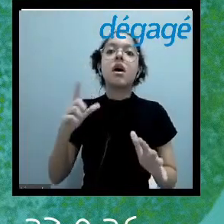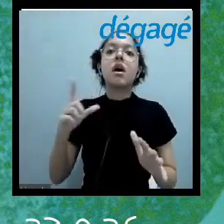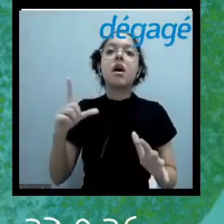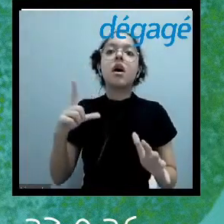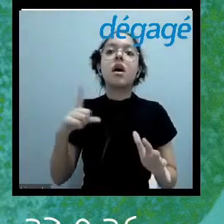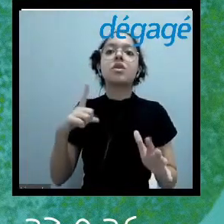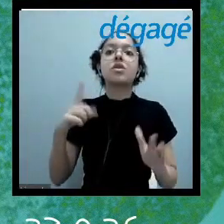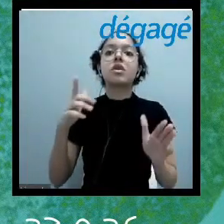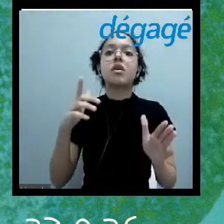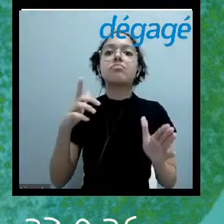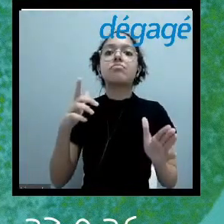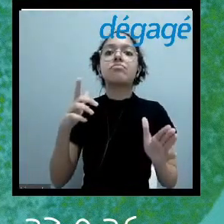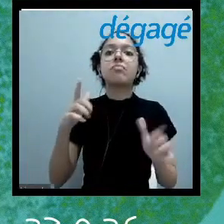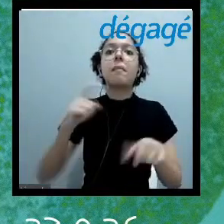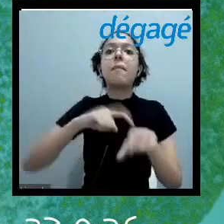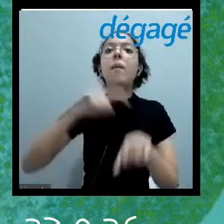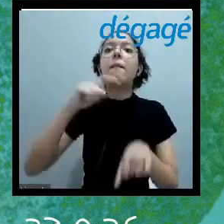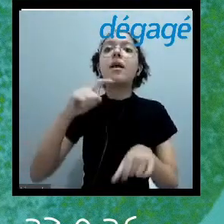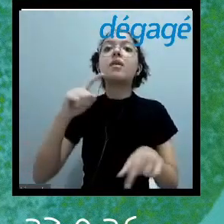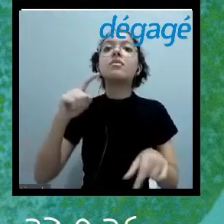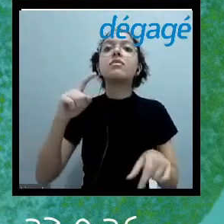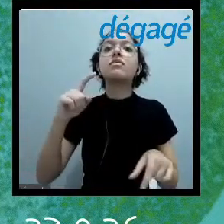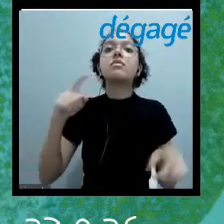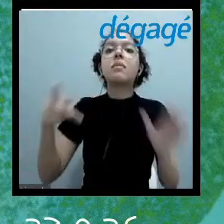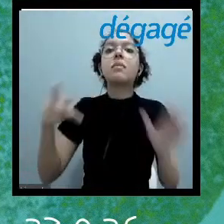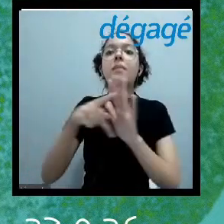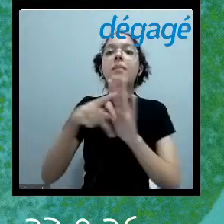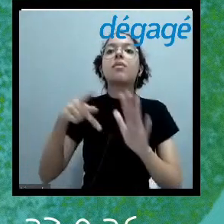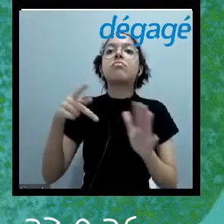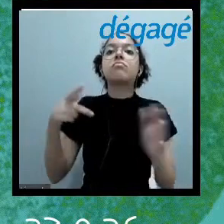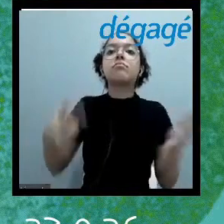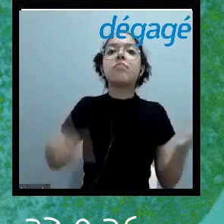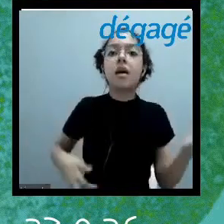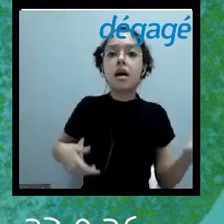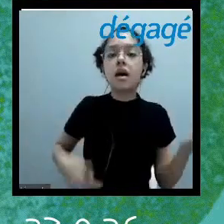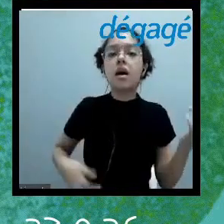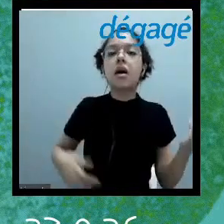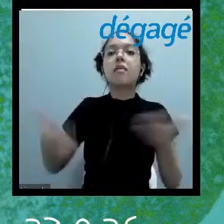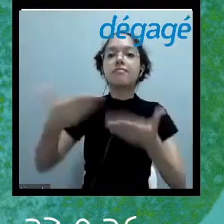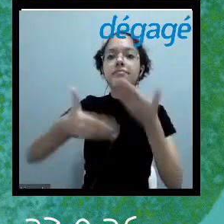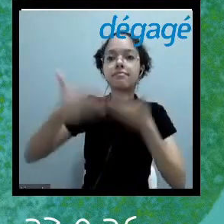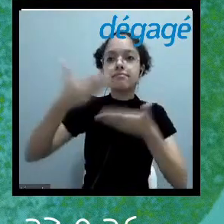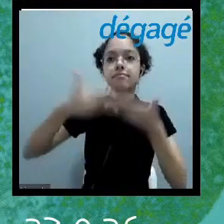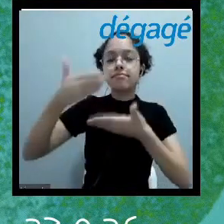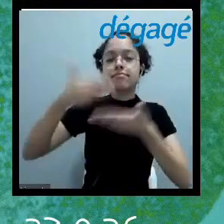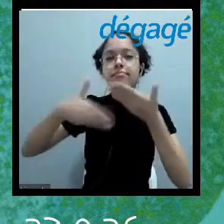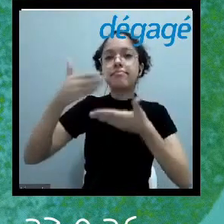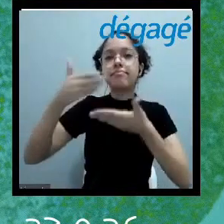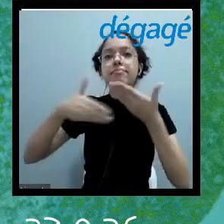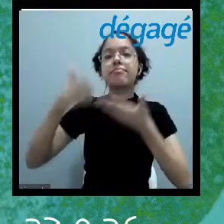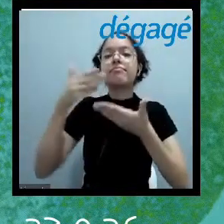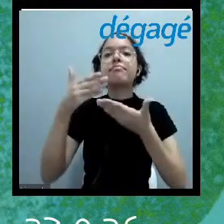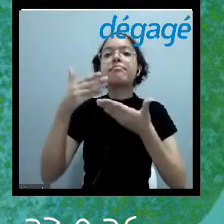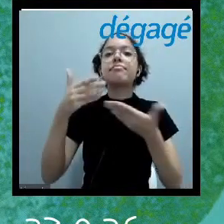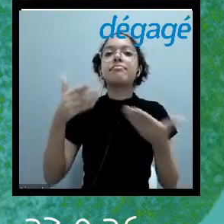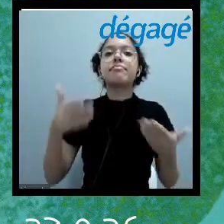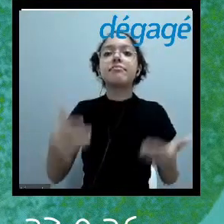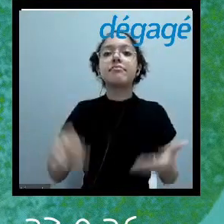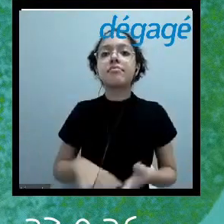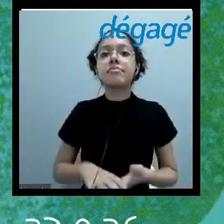outro estímulo, que depois de um longo processo leva a um outro estímulo, como se não tivesse fim.